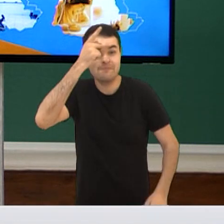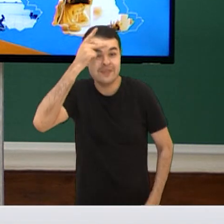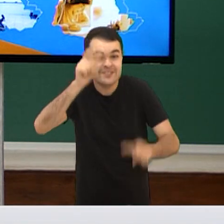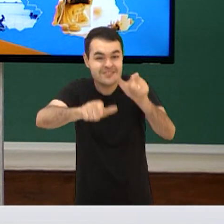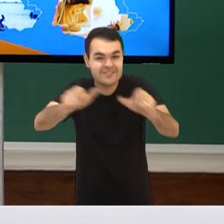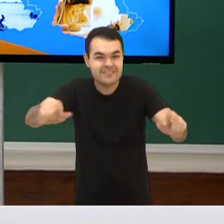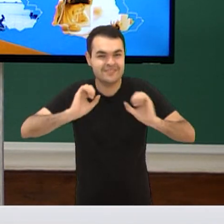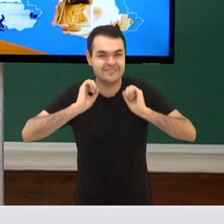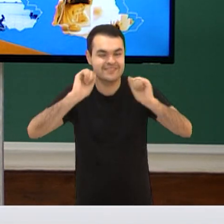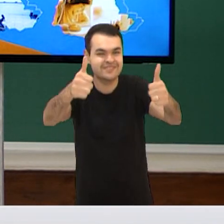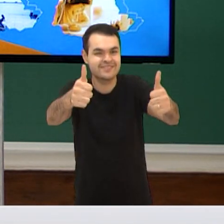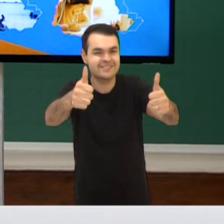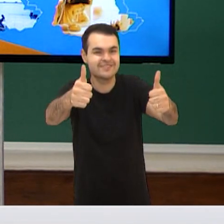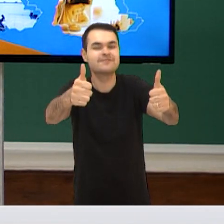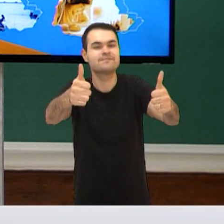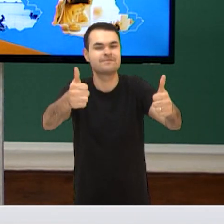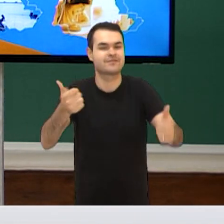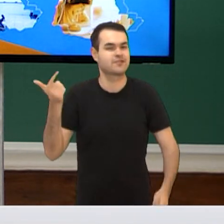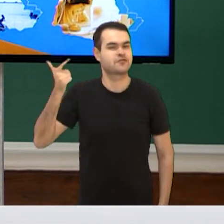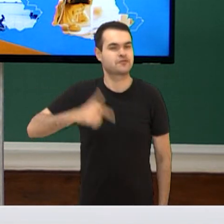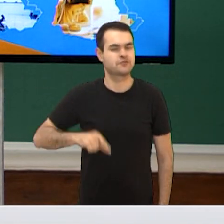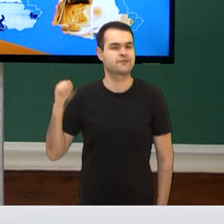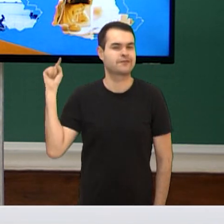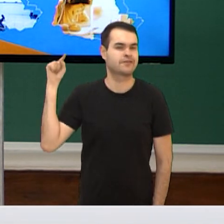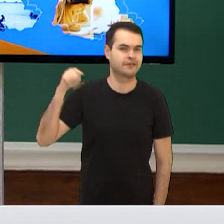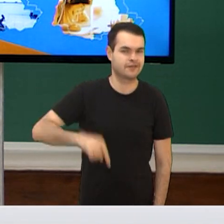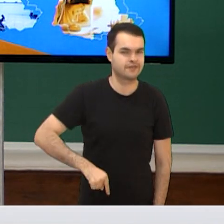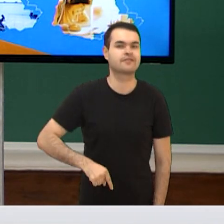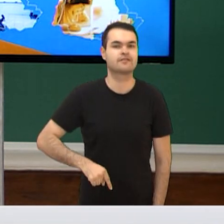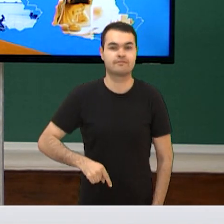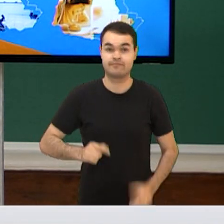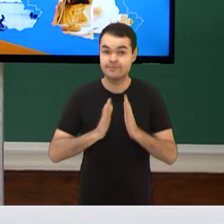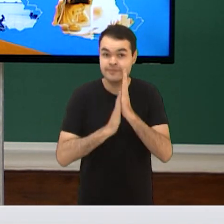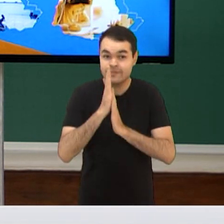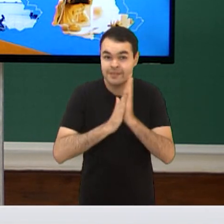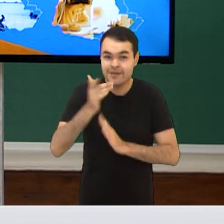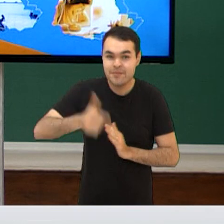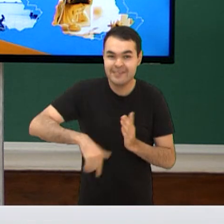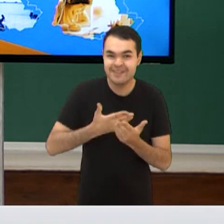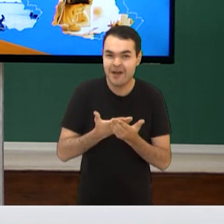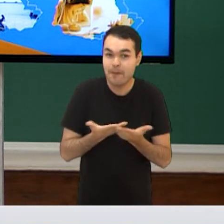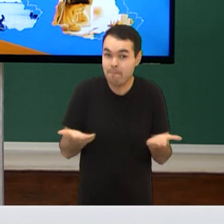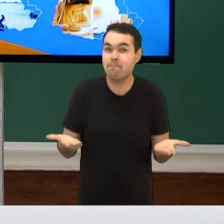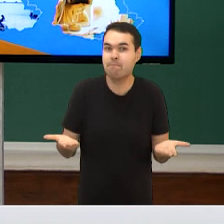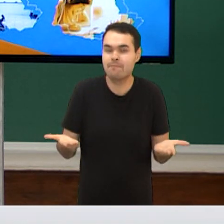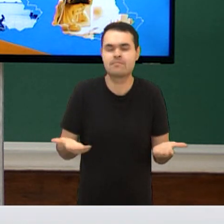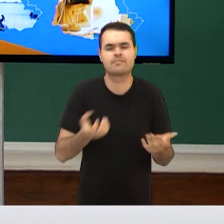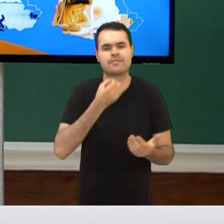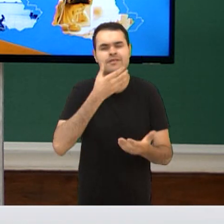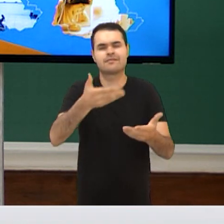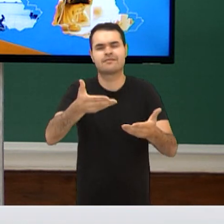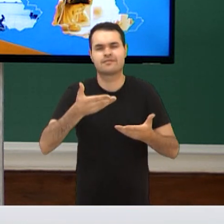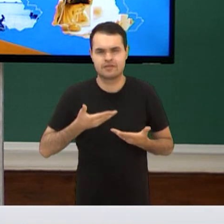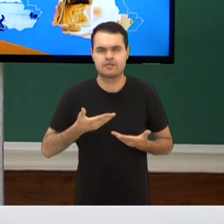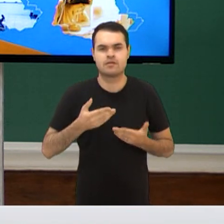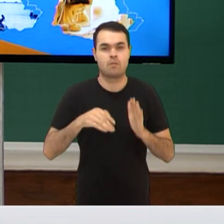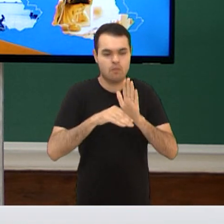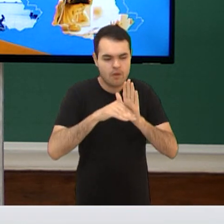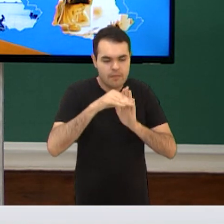pessoas! Tudo bem com vocês? Nós aqui de novo. Está animado para mais uma aula? Então, bem-vindo novamente ao programa